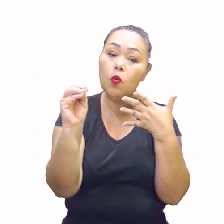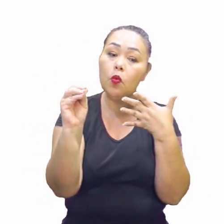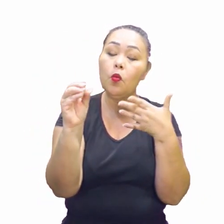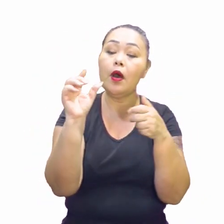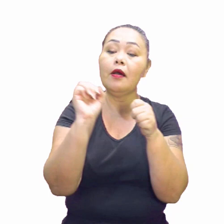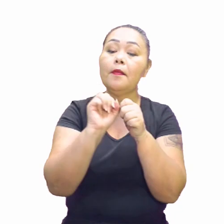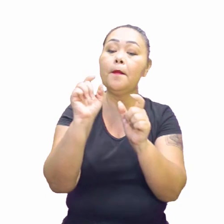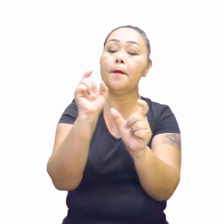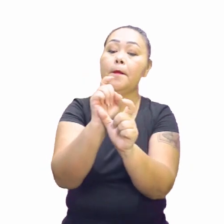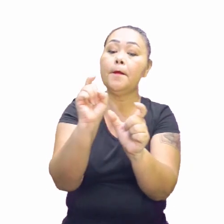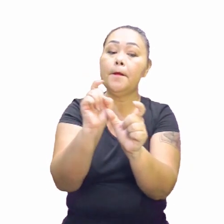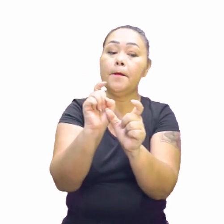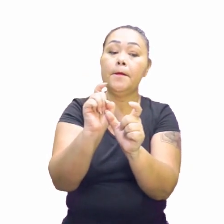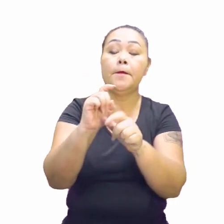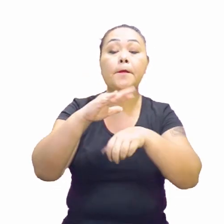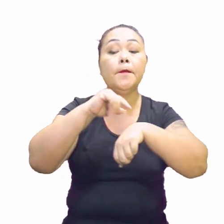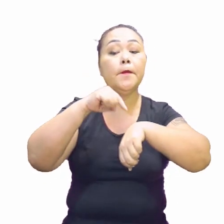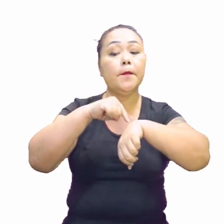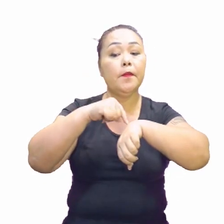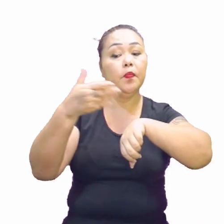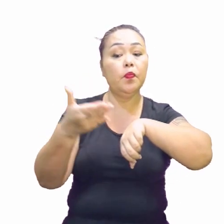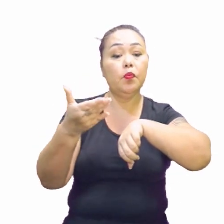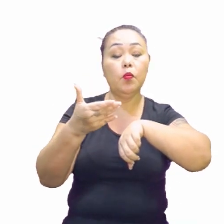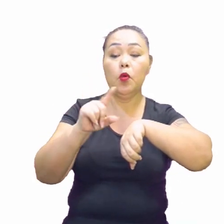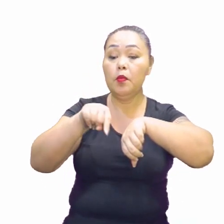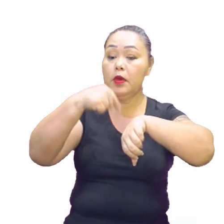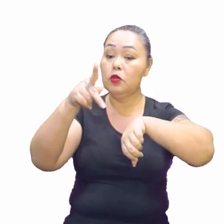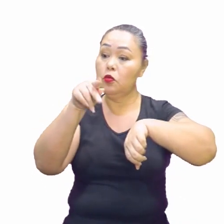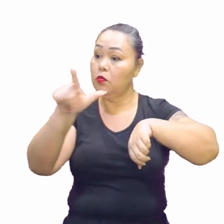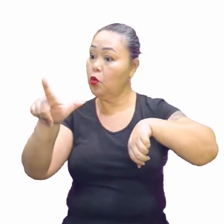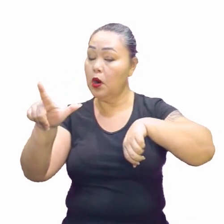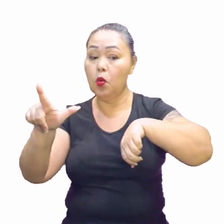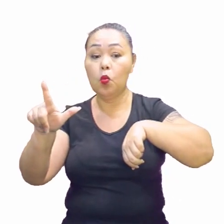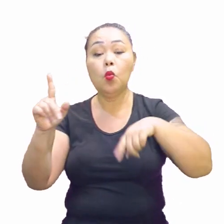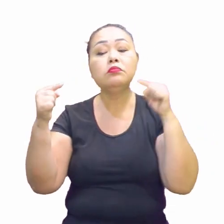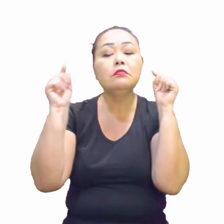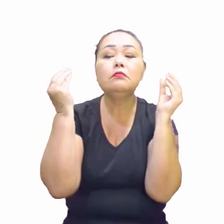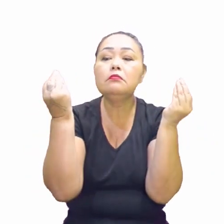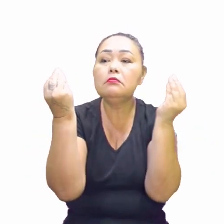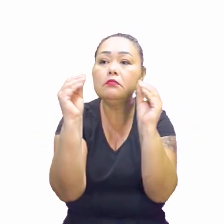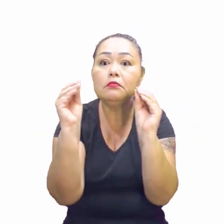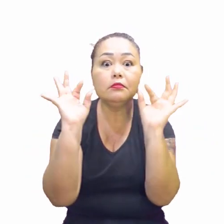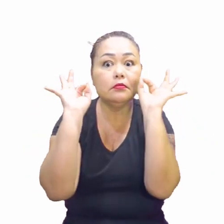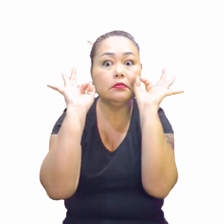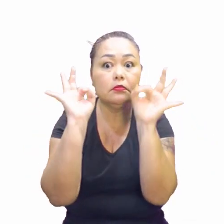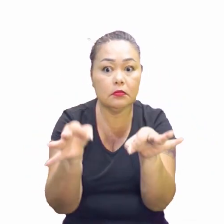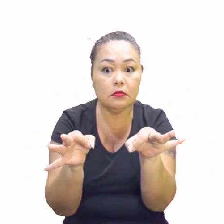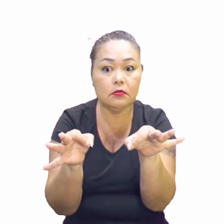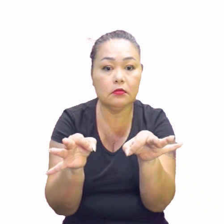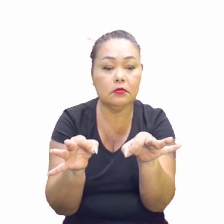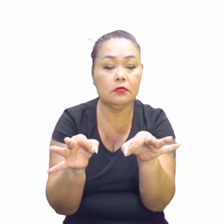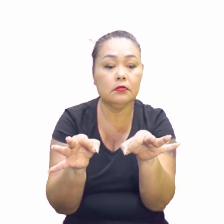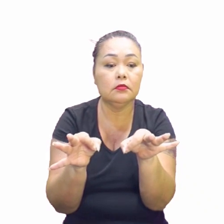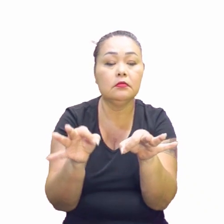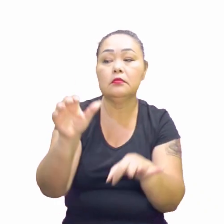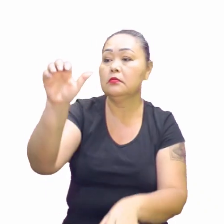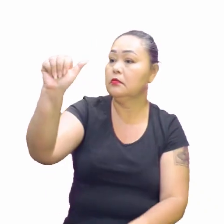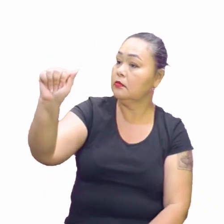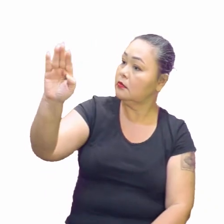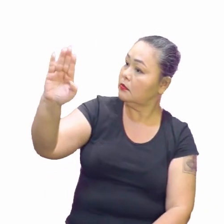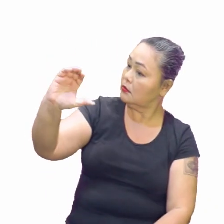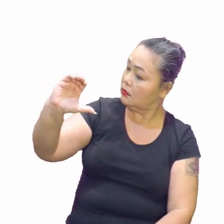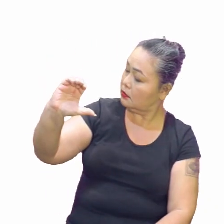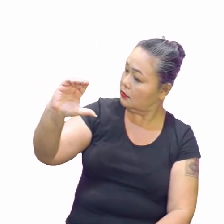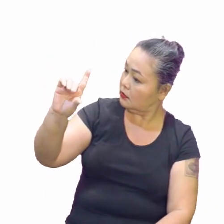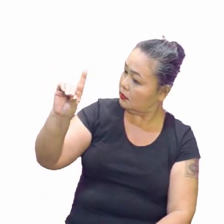a palavra momento no plural, qual que encaixa aí? A, B, C,